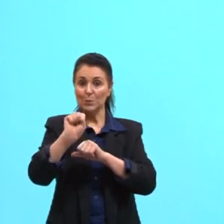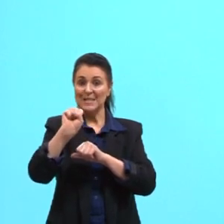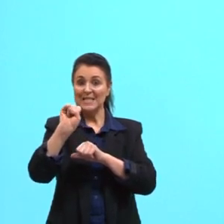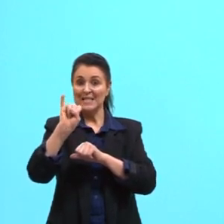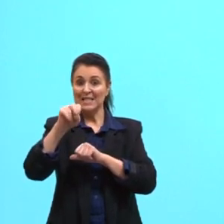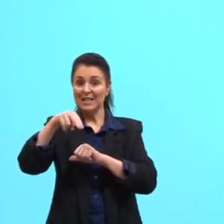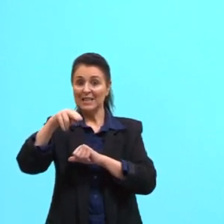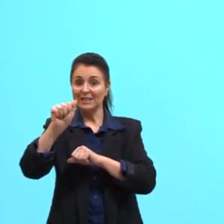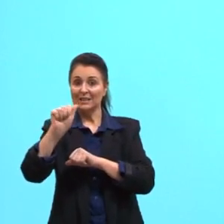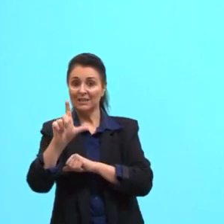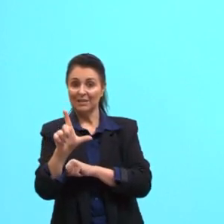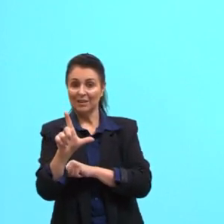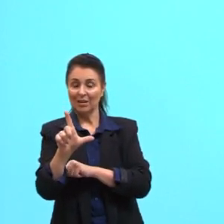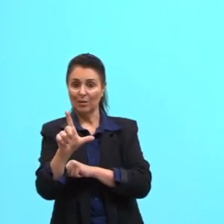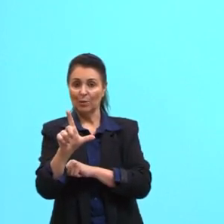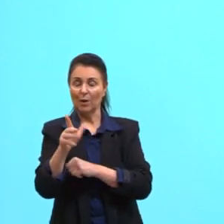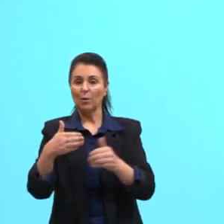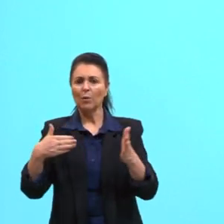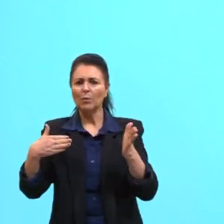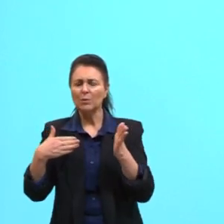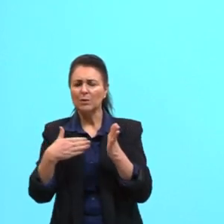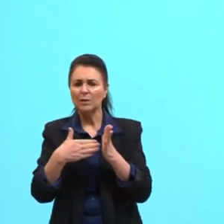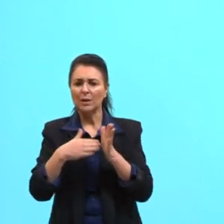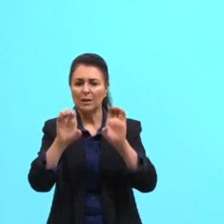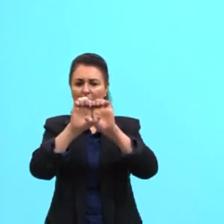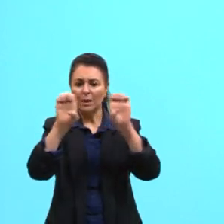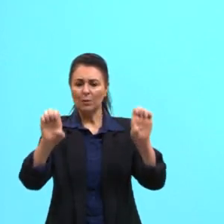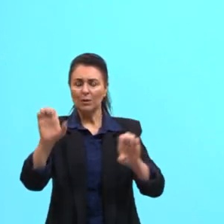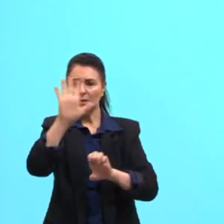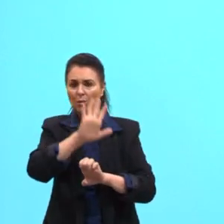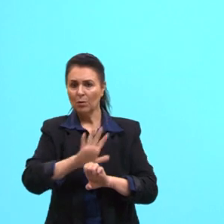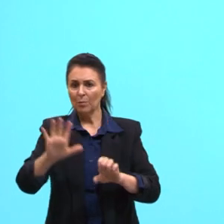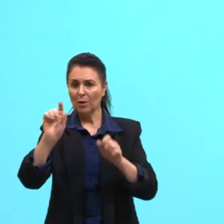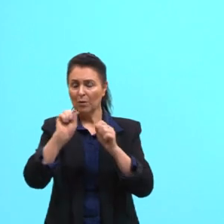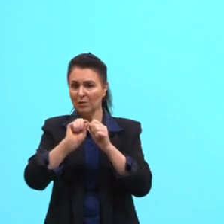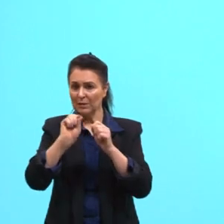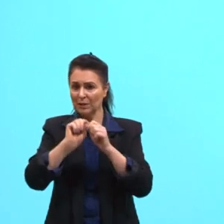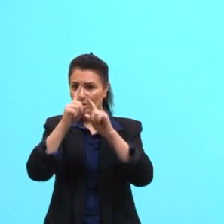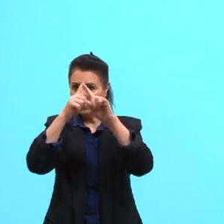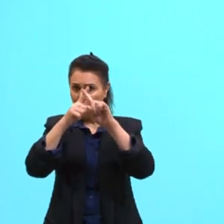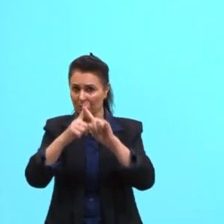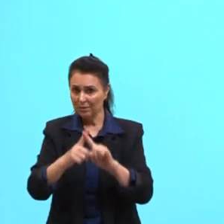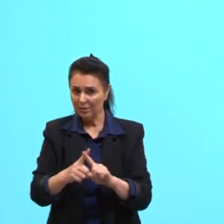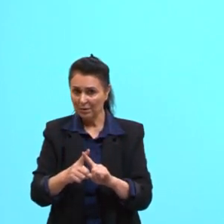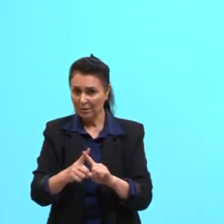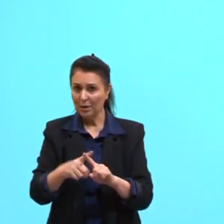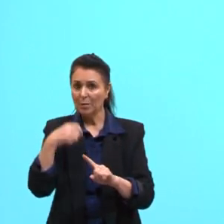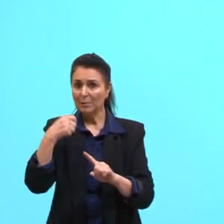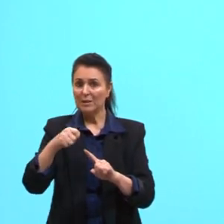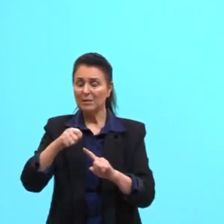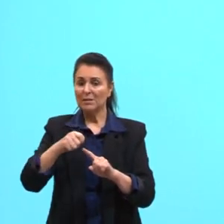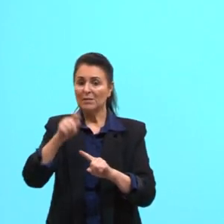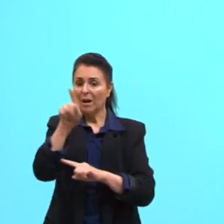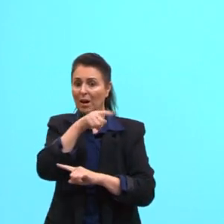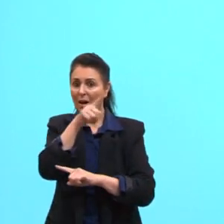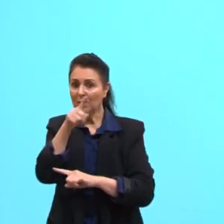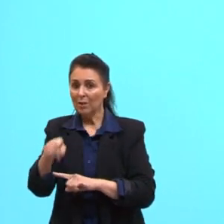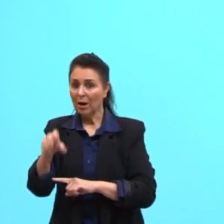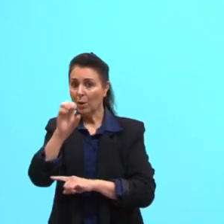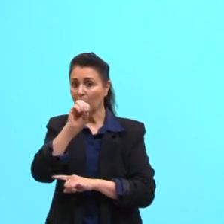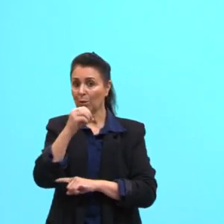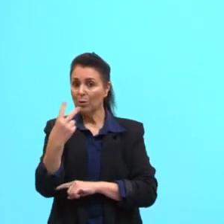se eu consigo chegar na minha equação Global fazendo essas operações porque eu preciso no ar esses termos né eu precisando lá